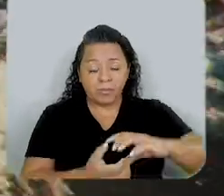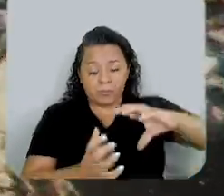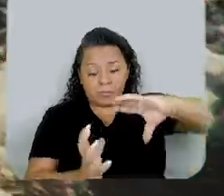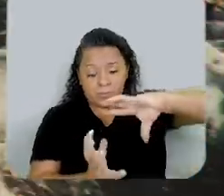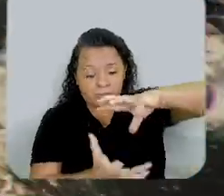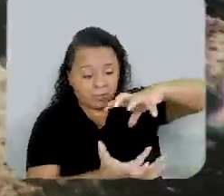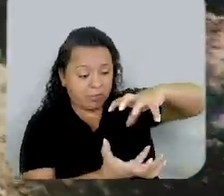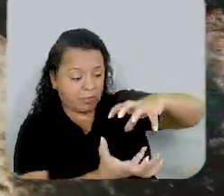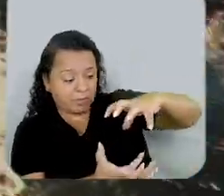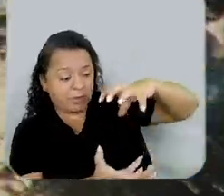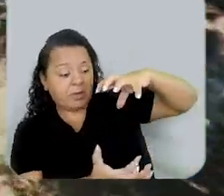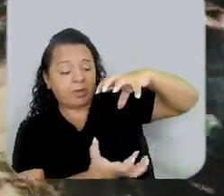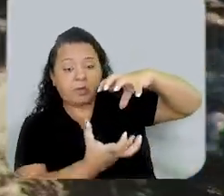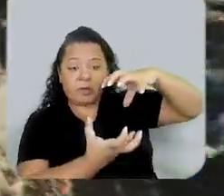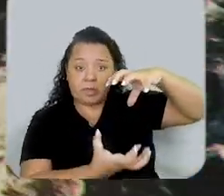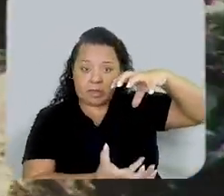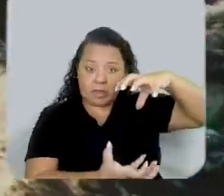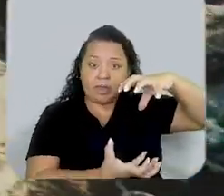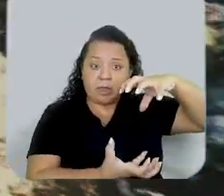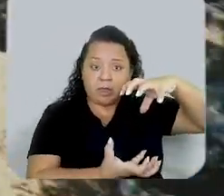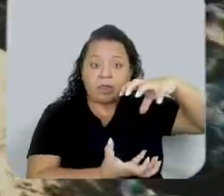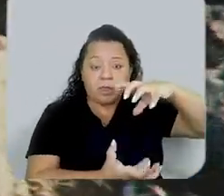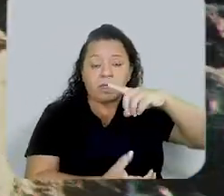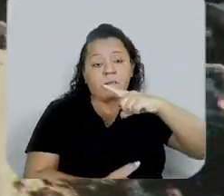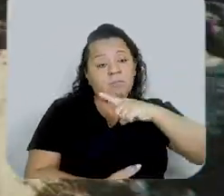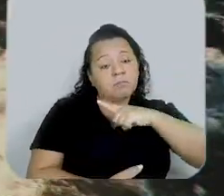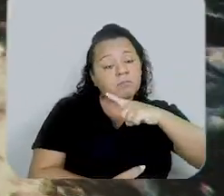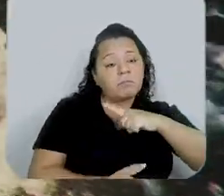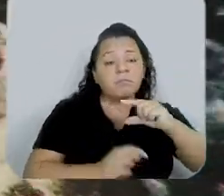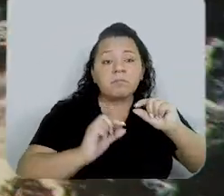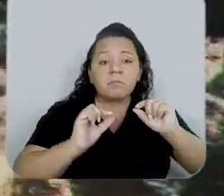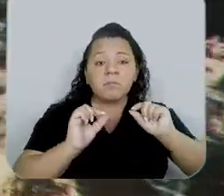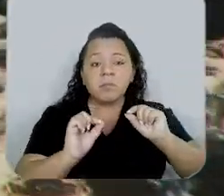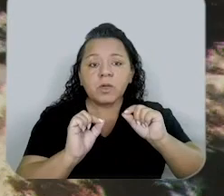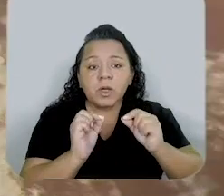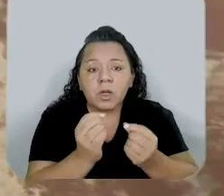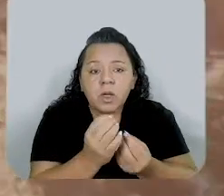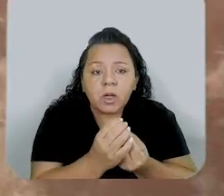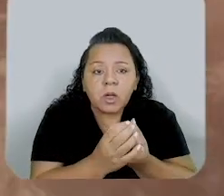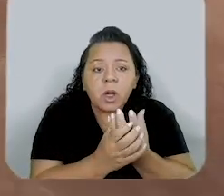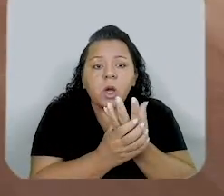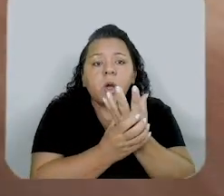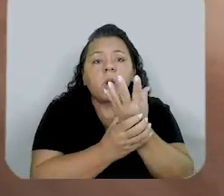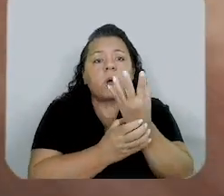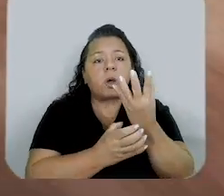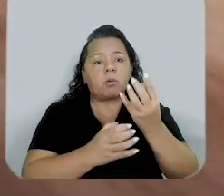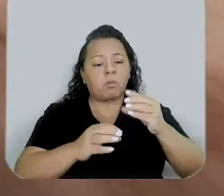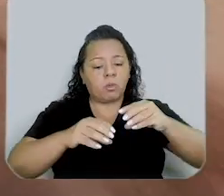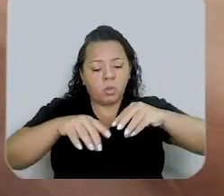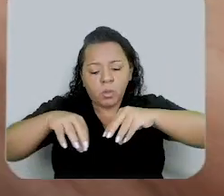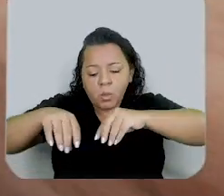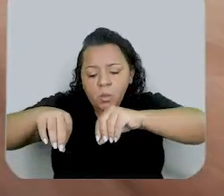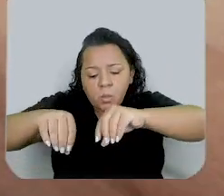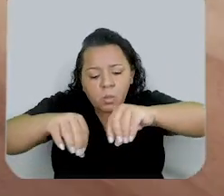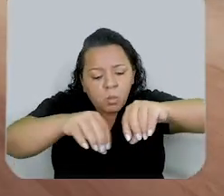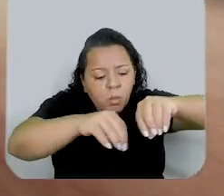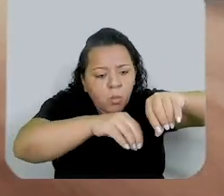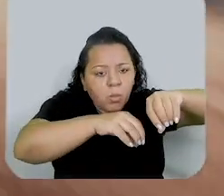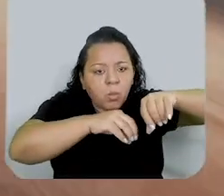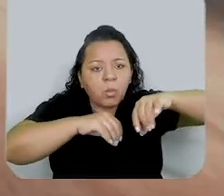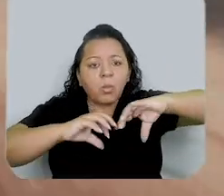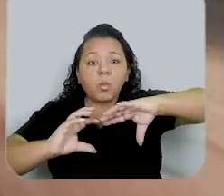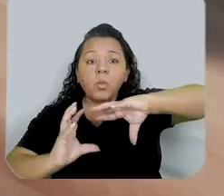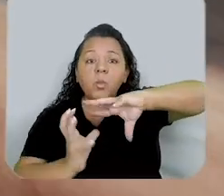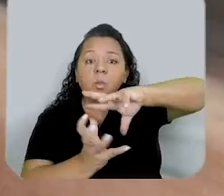Entre esses dois mundos primordiais que o nosso demiurgo, Yepaonca e Yepalio, construíram esse mundo terrestre.